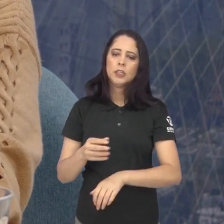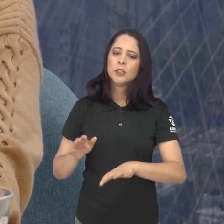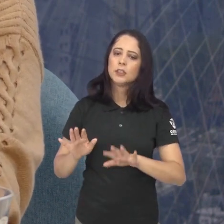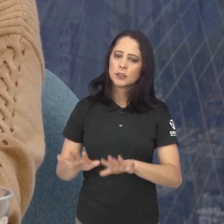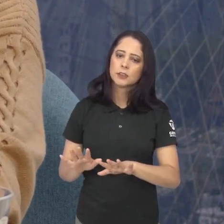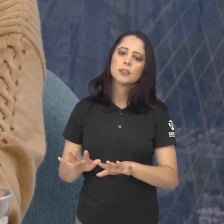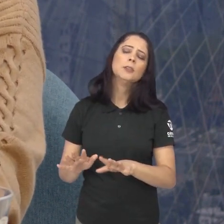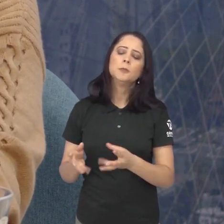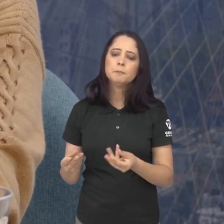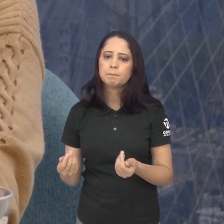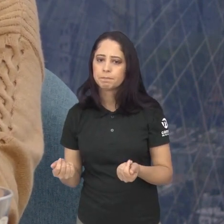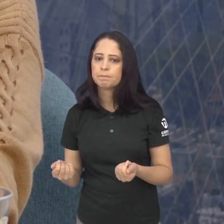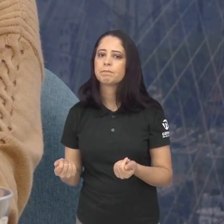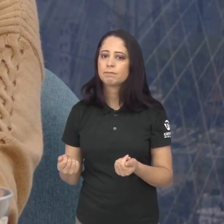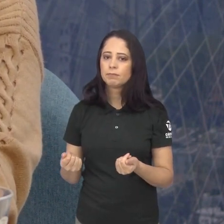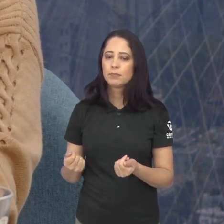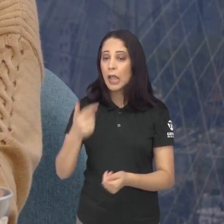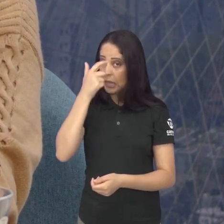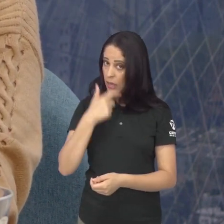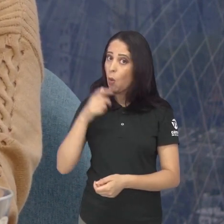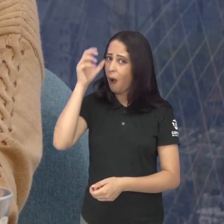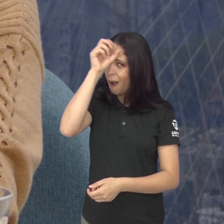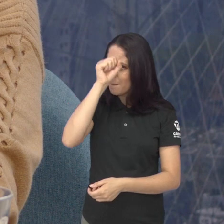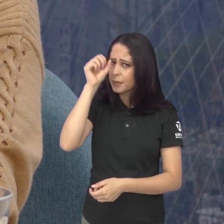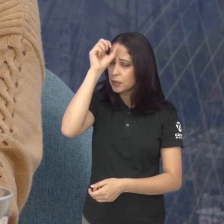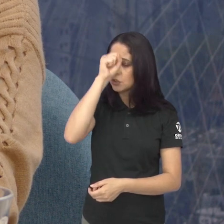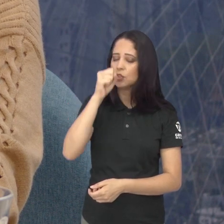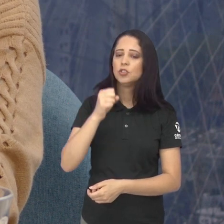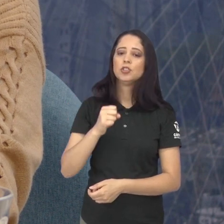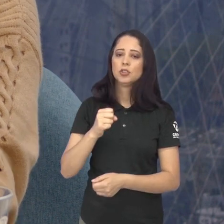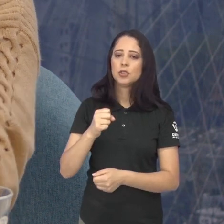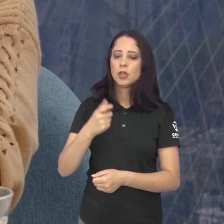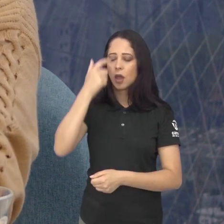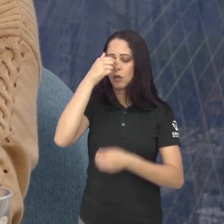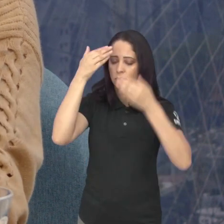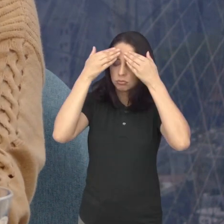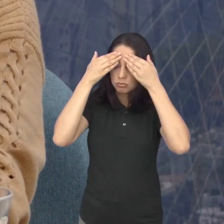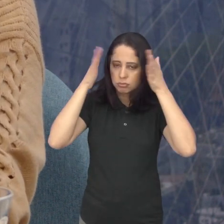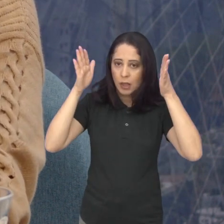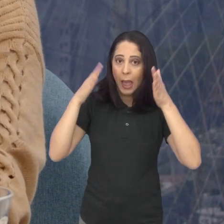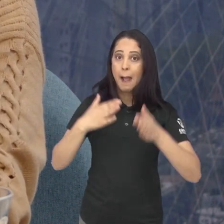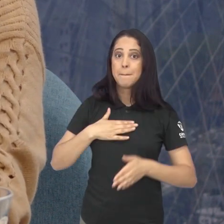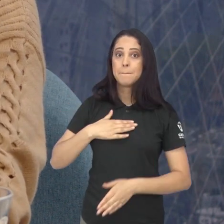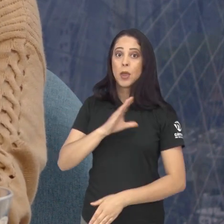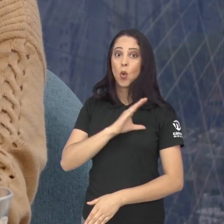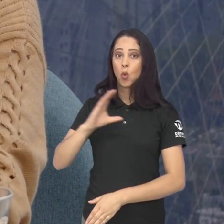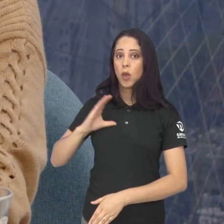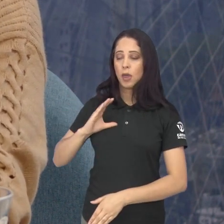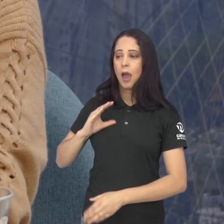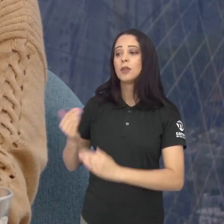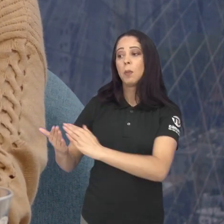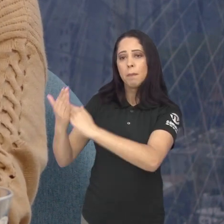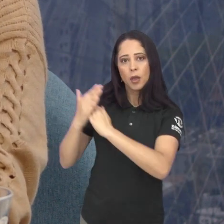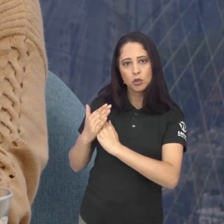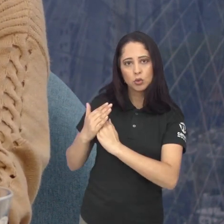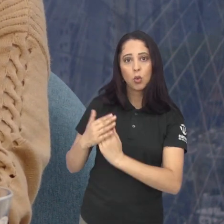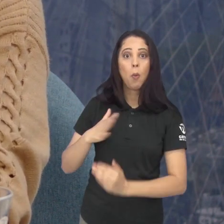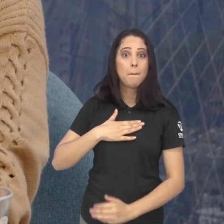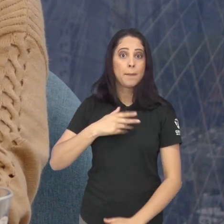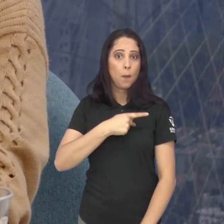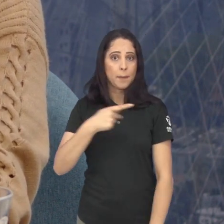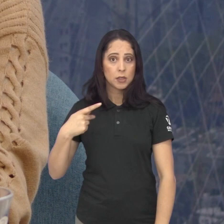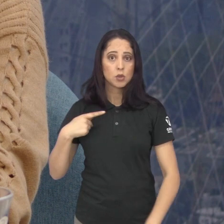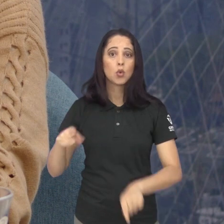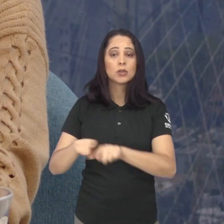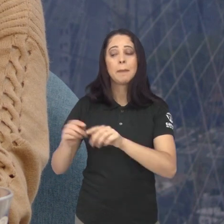E isso foi uma coisa que eu aprendi muito com meu cunhado e, na época, com o pastor